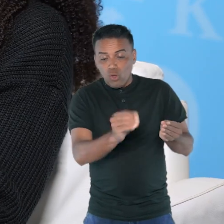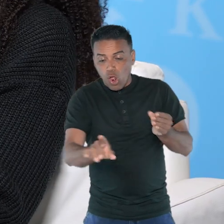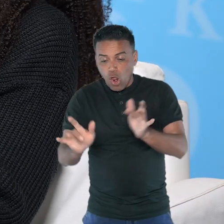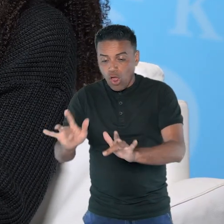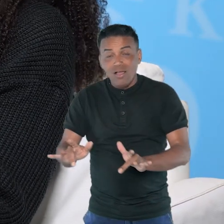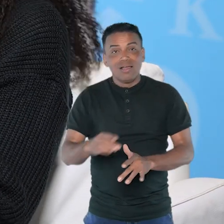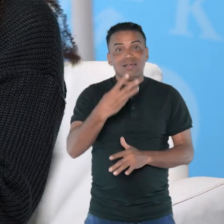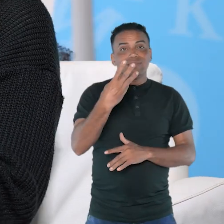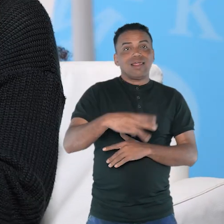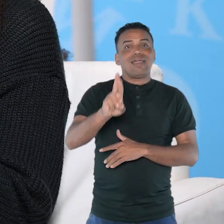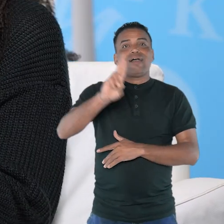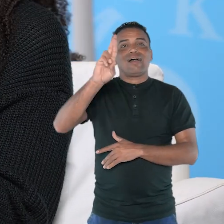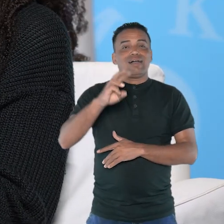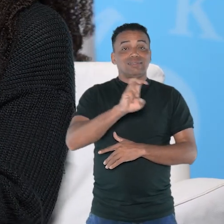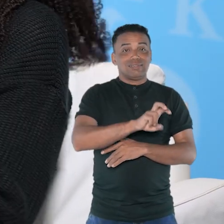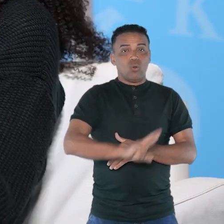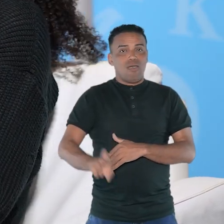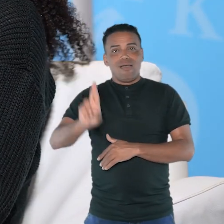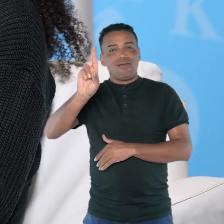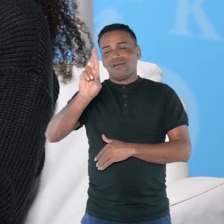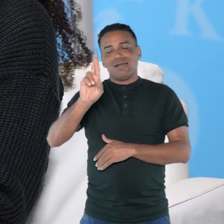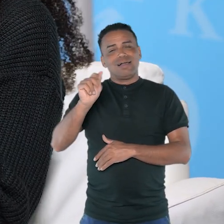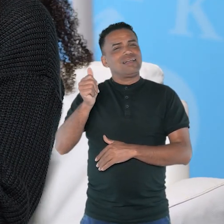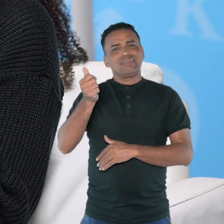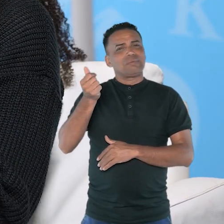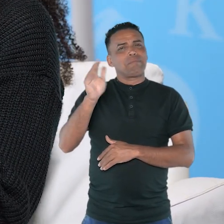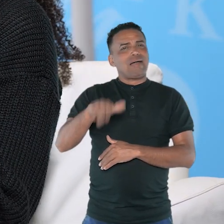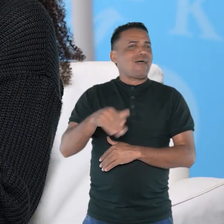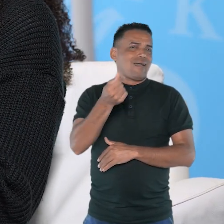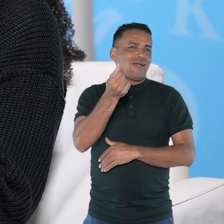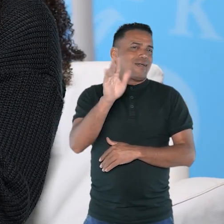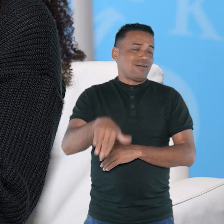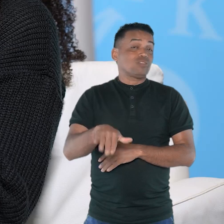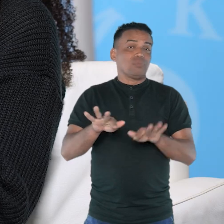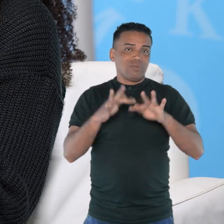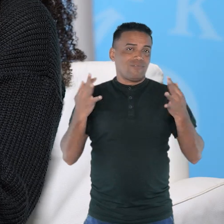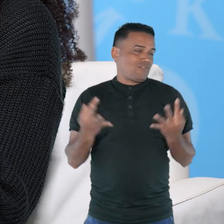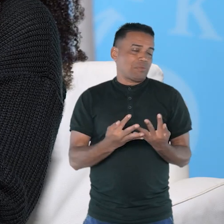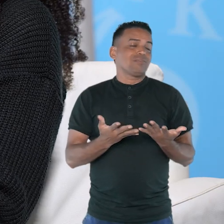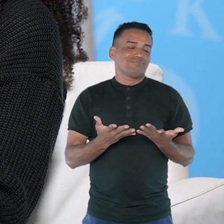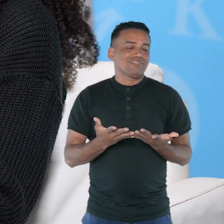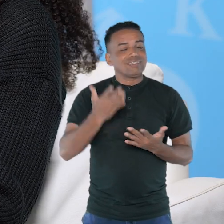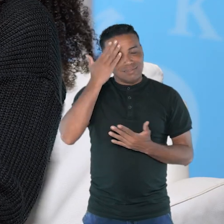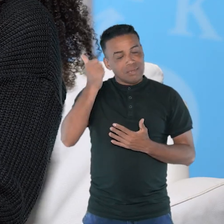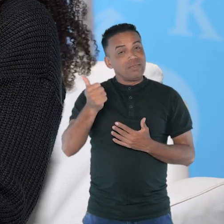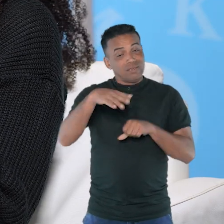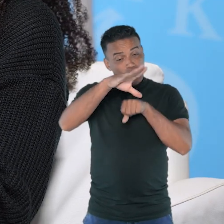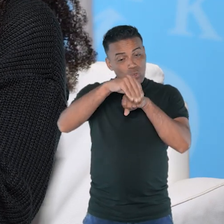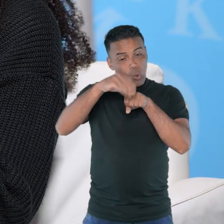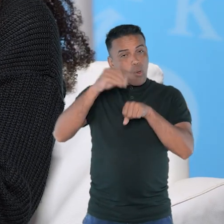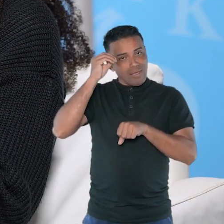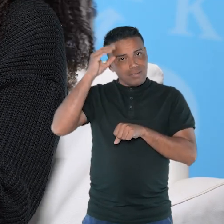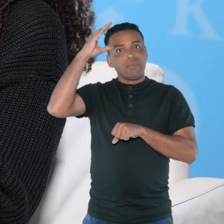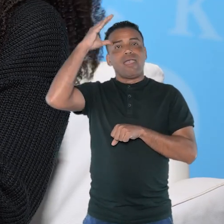um, R$3, escolhe outro, R$5, eram os preços. Então, essa foi a minha família, uma família que sabia que o conhecimento era importante.